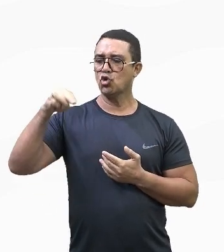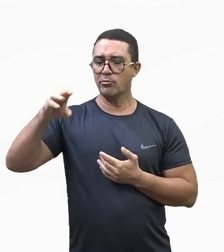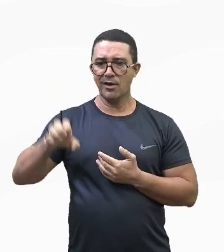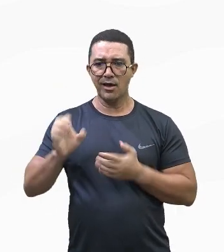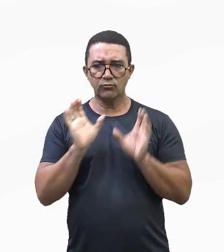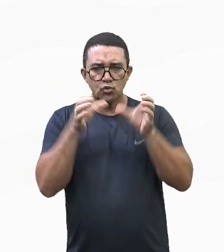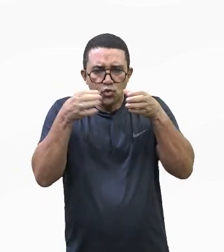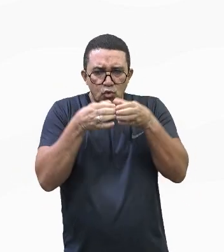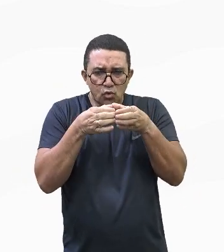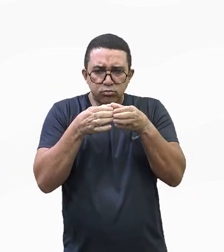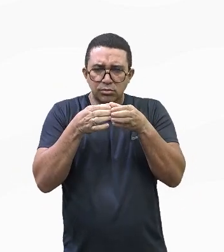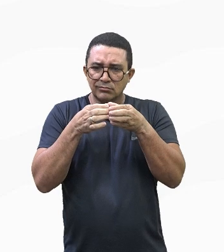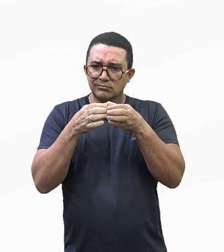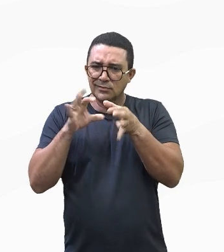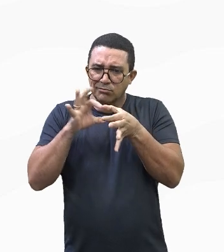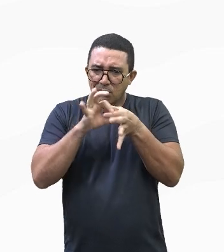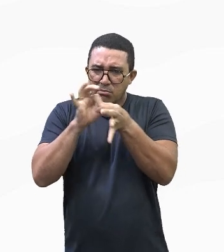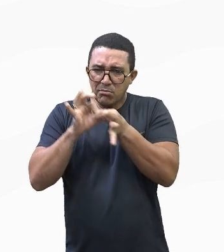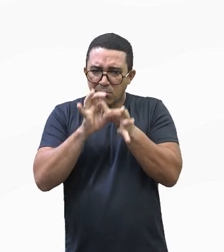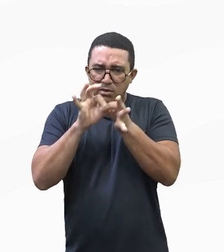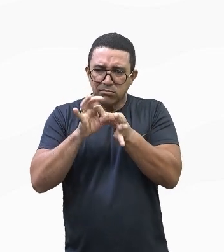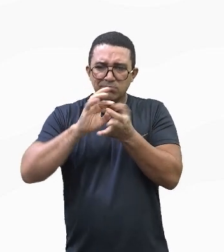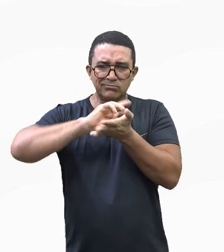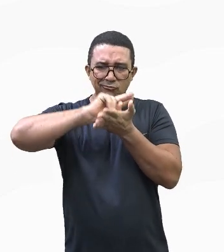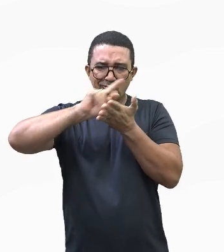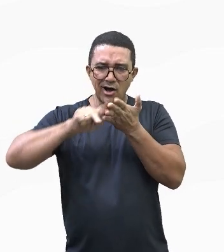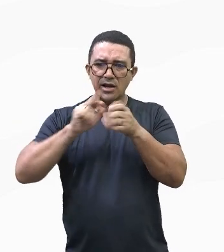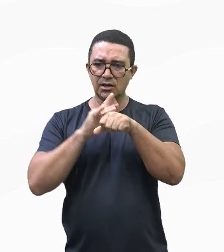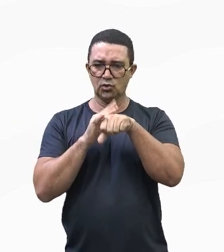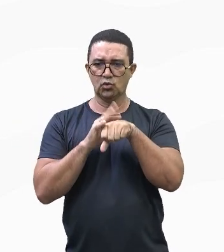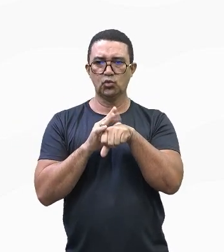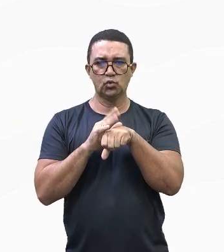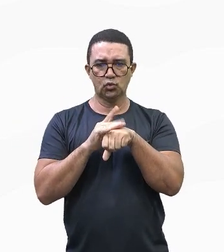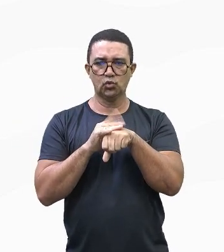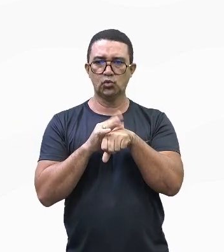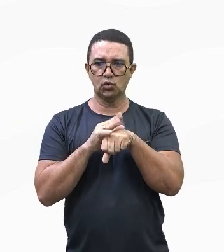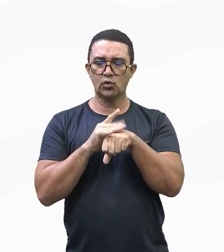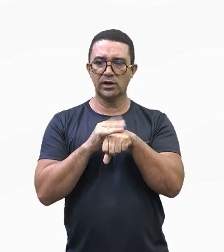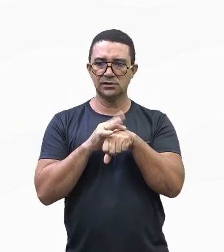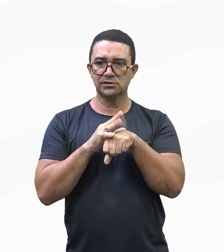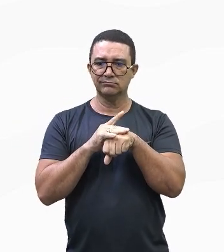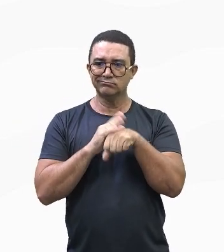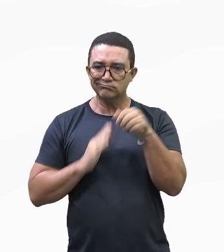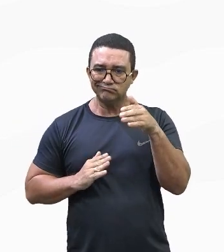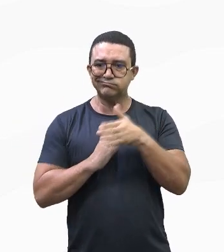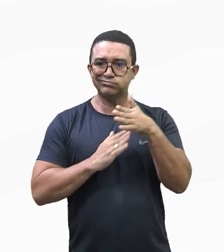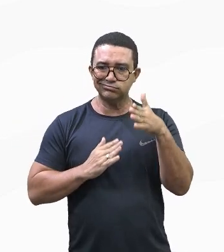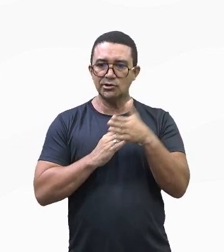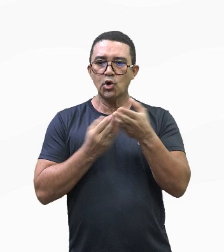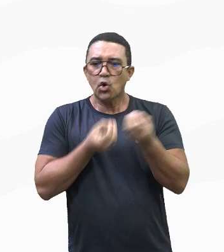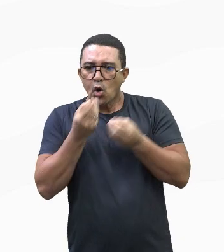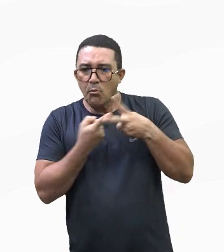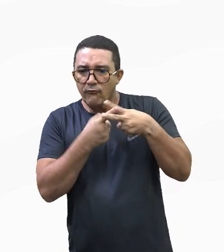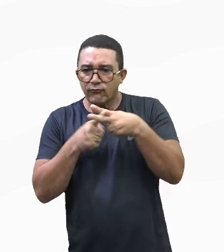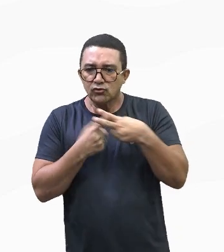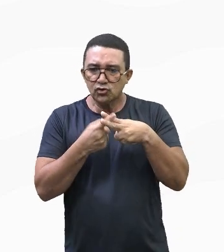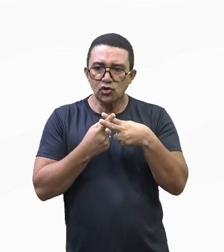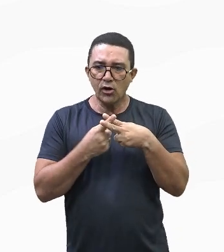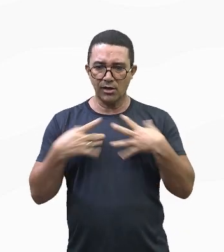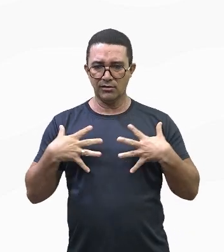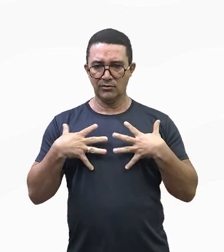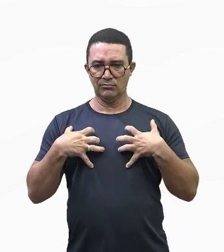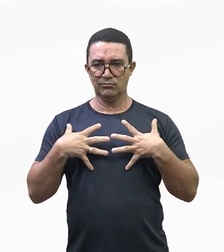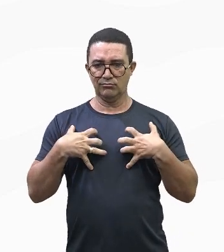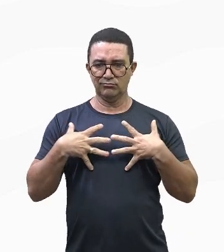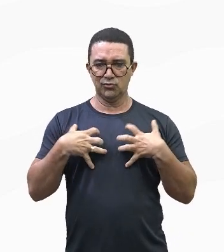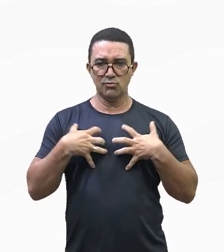fazem piorar esse sistema, esse funcionamento, né, do pulmão. Ainda tem isso, né? Um conjunto de doenças que